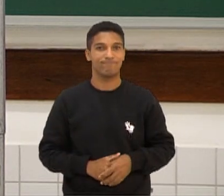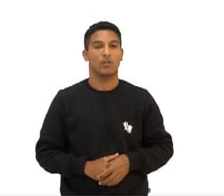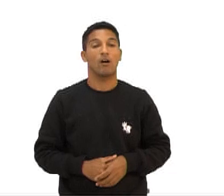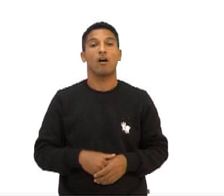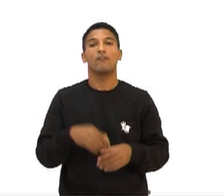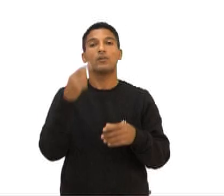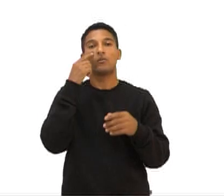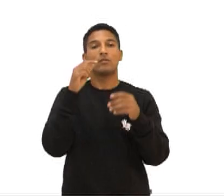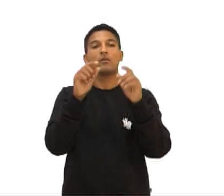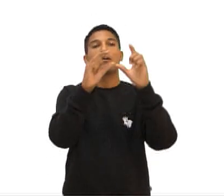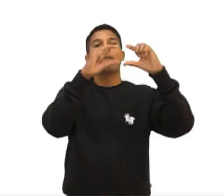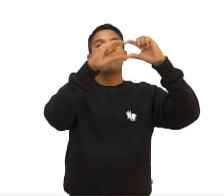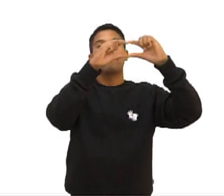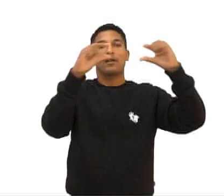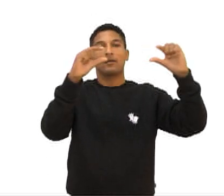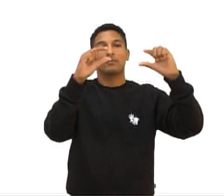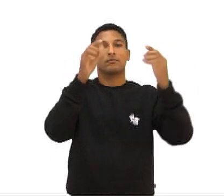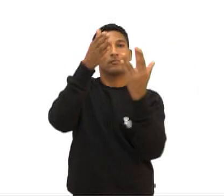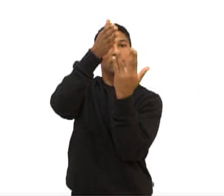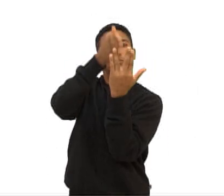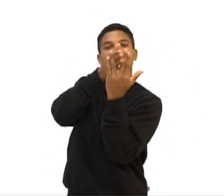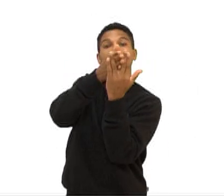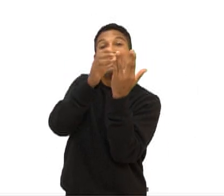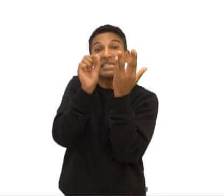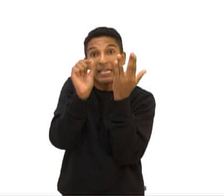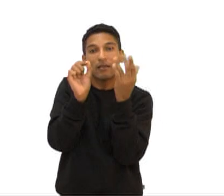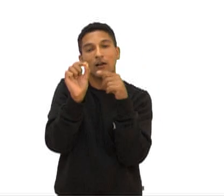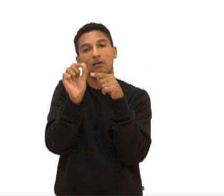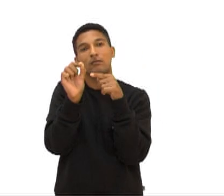dúvida nenhuma, A.